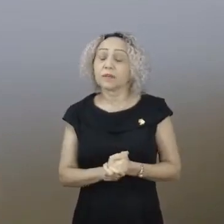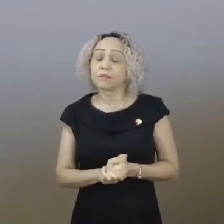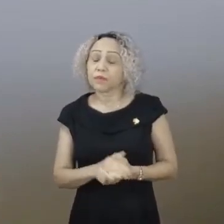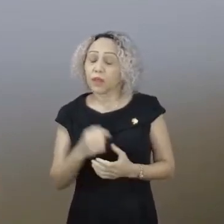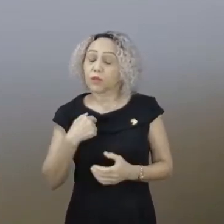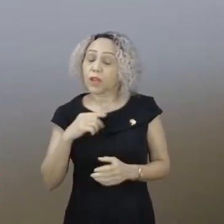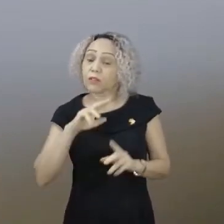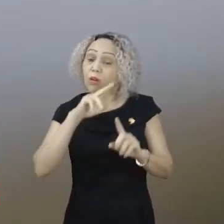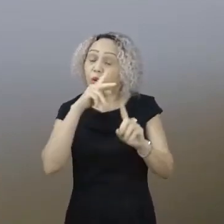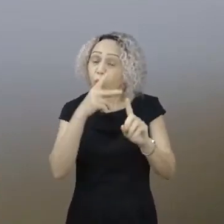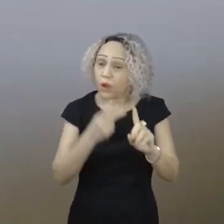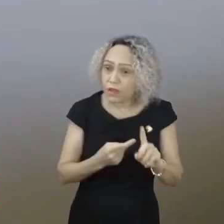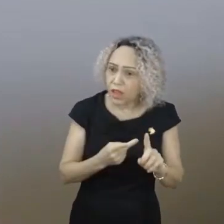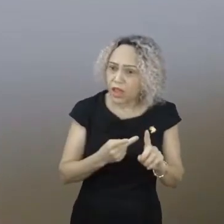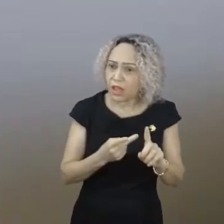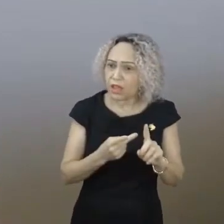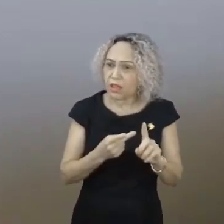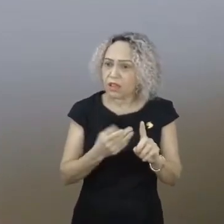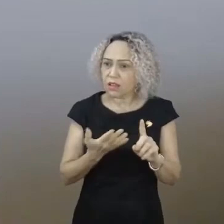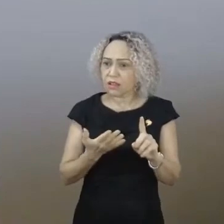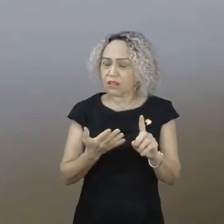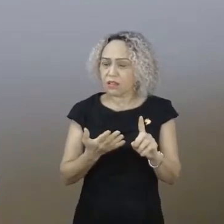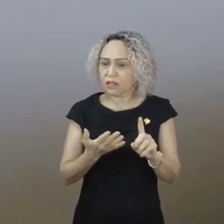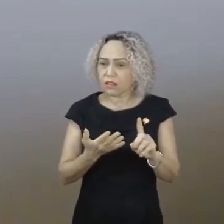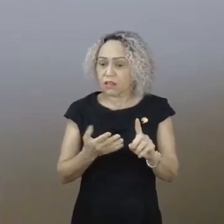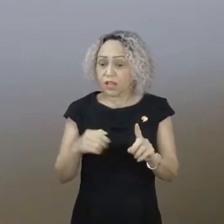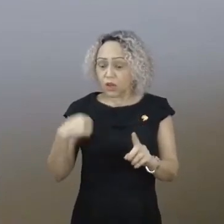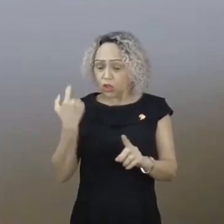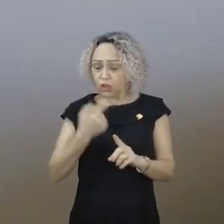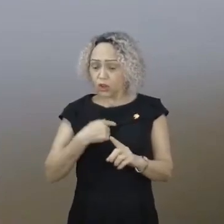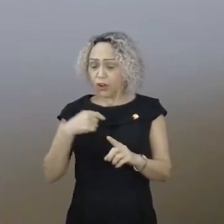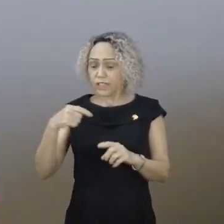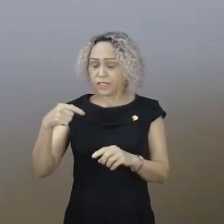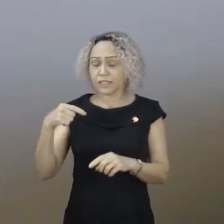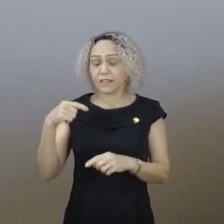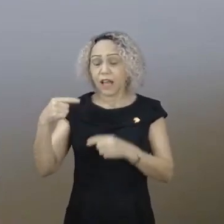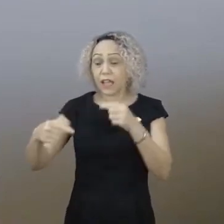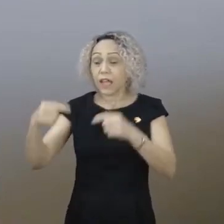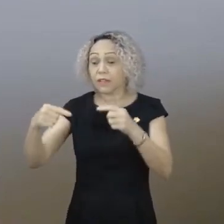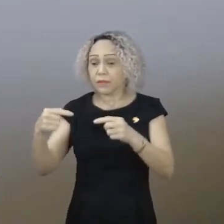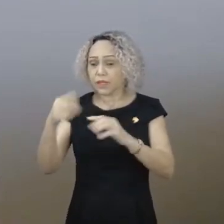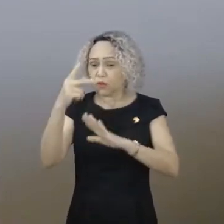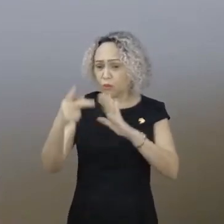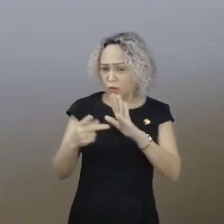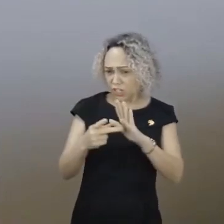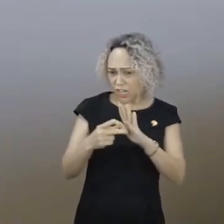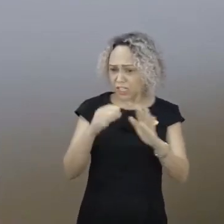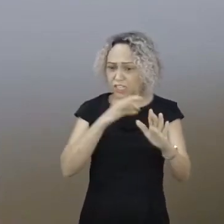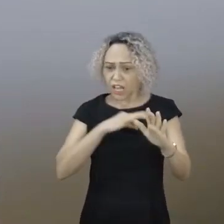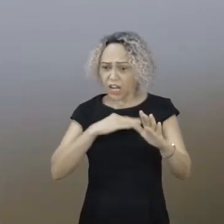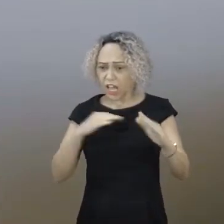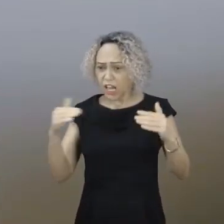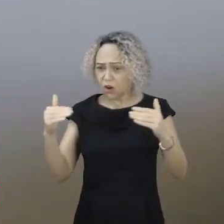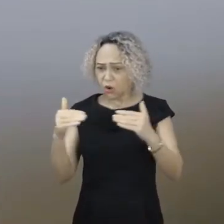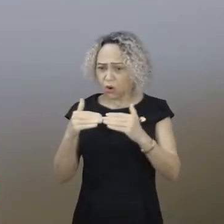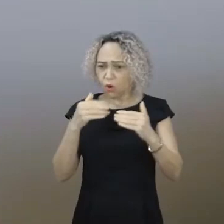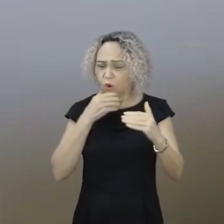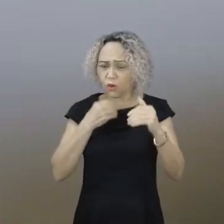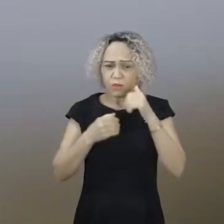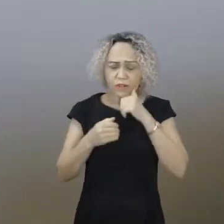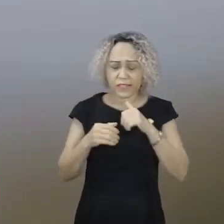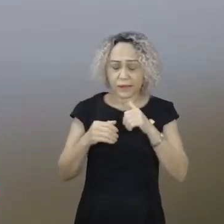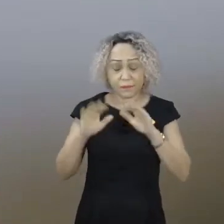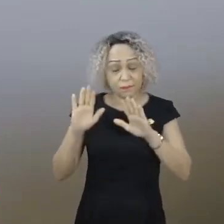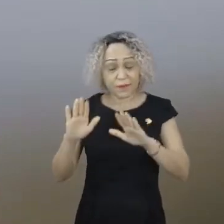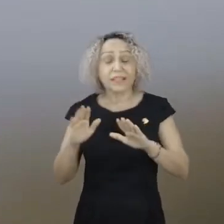reconhecer, melhor até do que aquele que nós estávamos debatendo aqui, e aprovamos, e ele sancionou. Com isso, a mulher negra, que era a maior